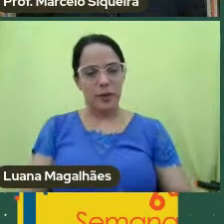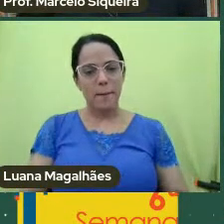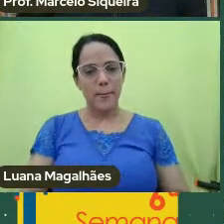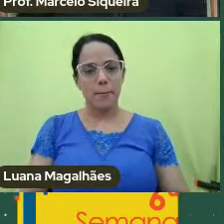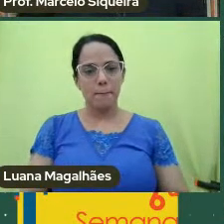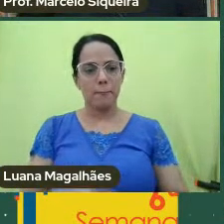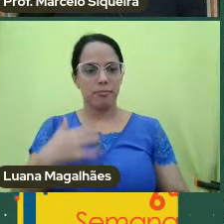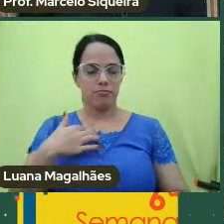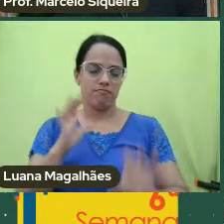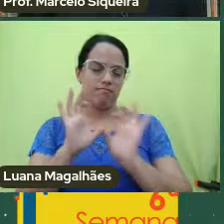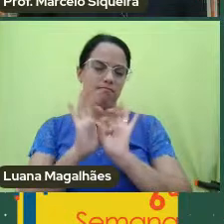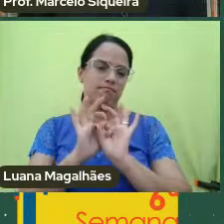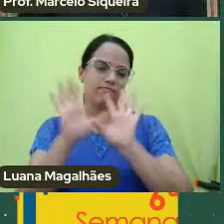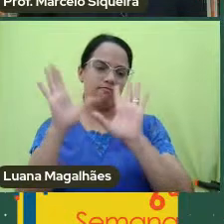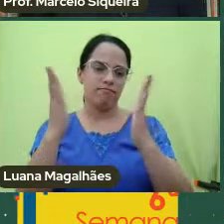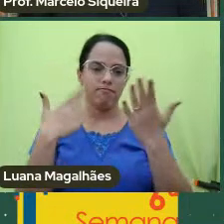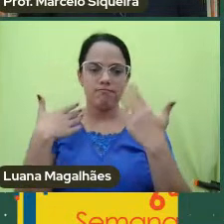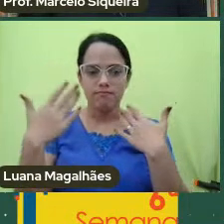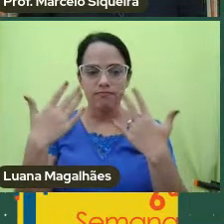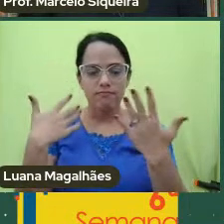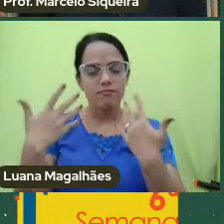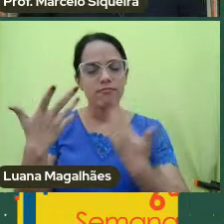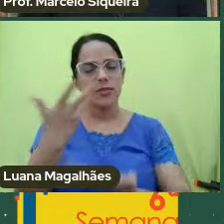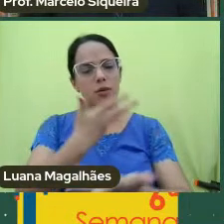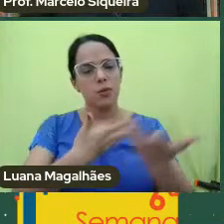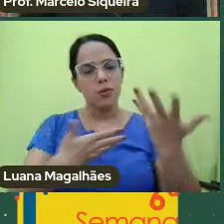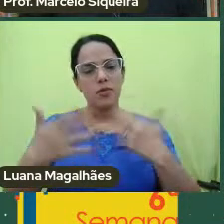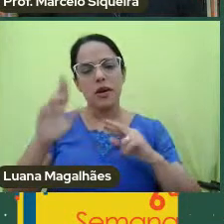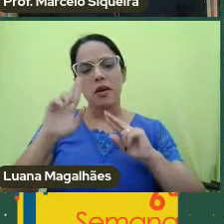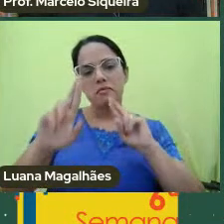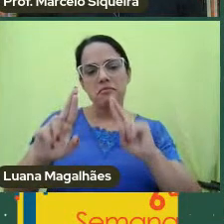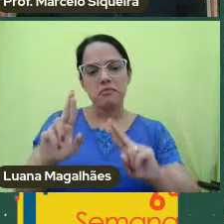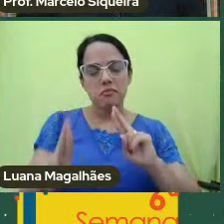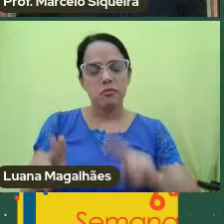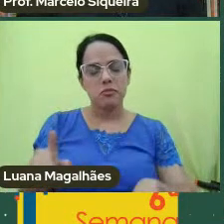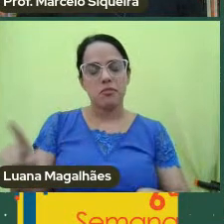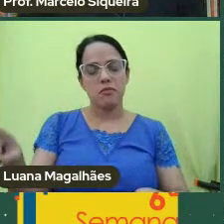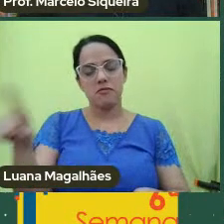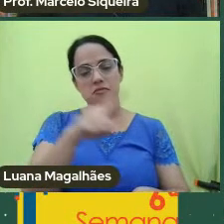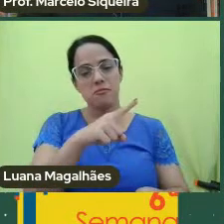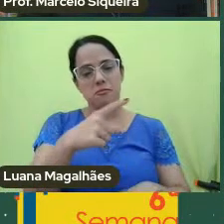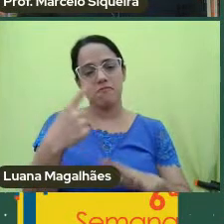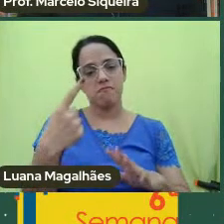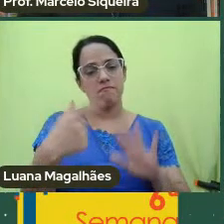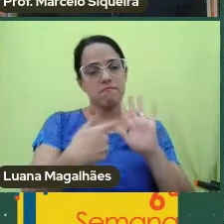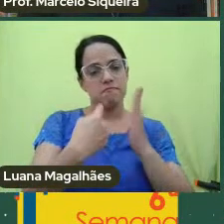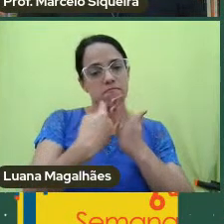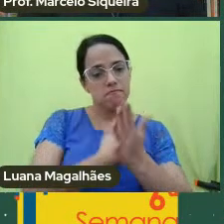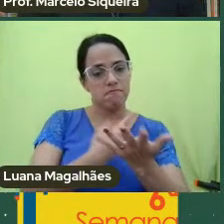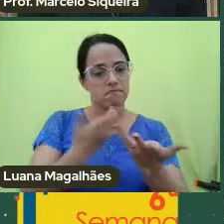estou aqui para conversar e dialogar e responder algumas questões que se apresentarem. Muito obrigado.